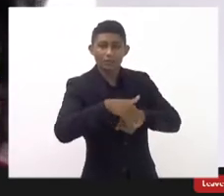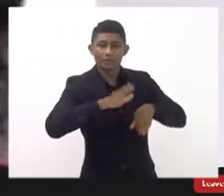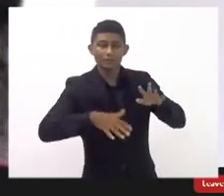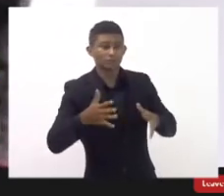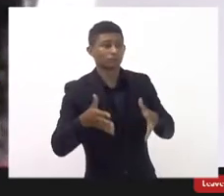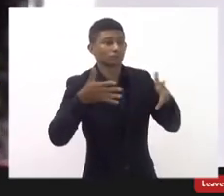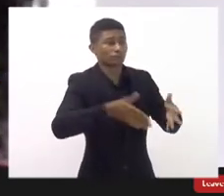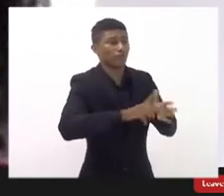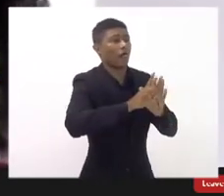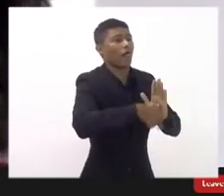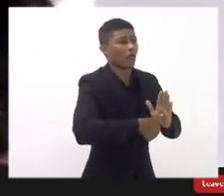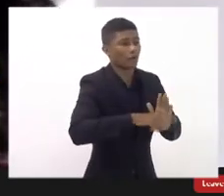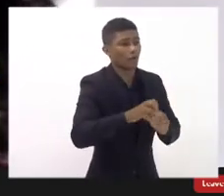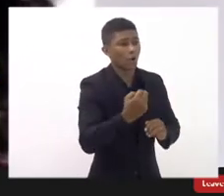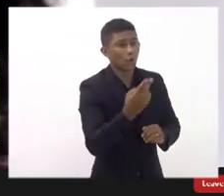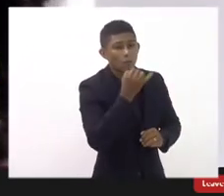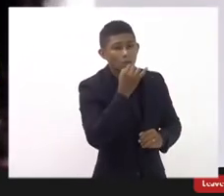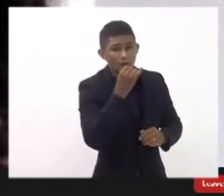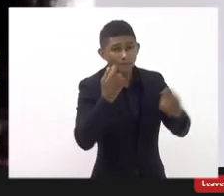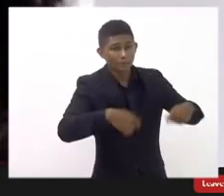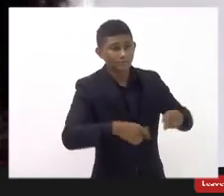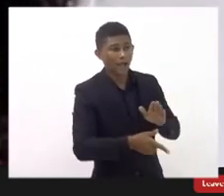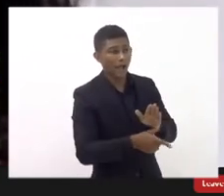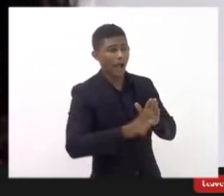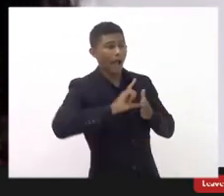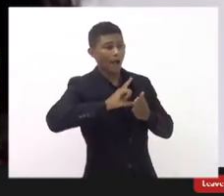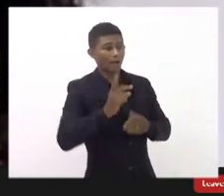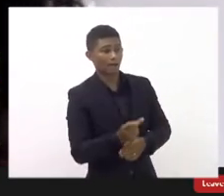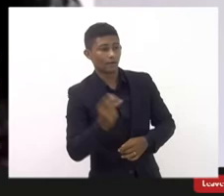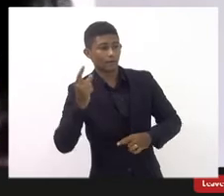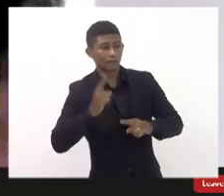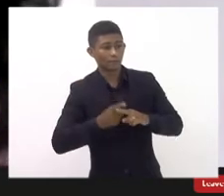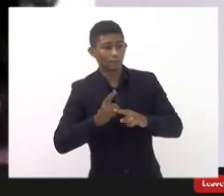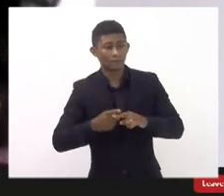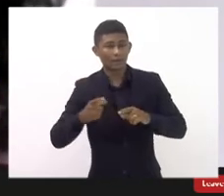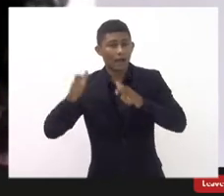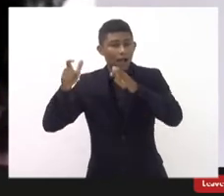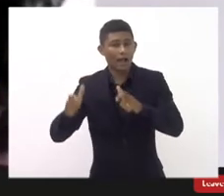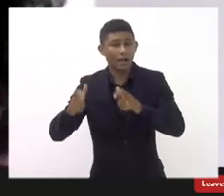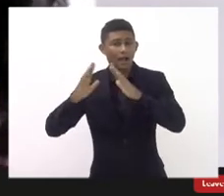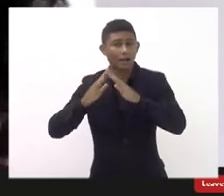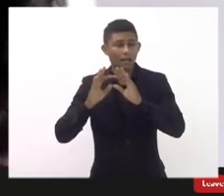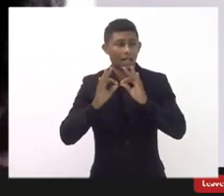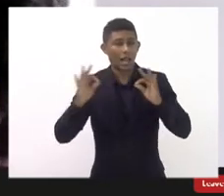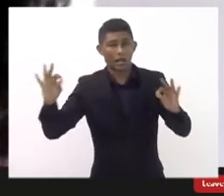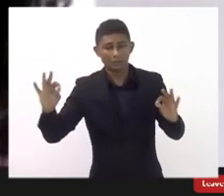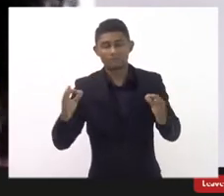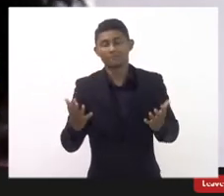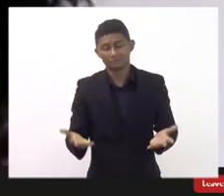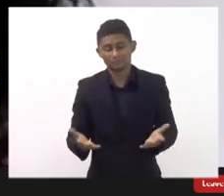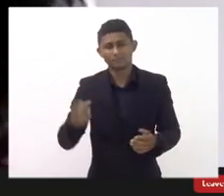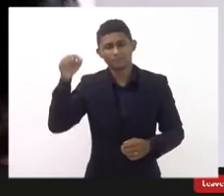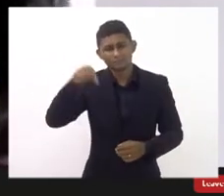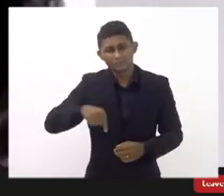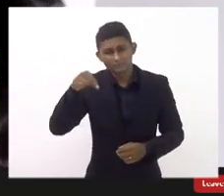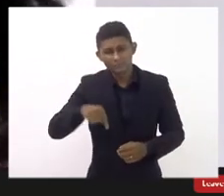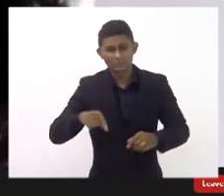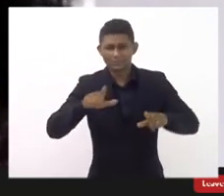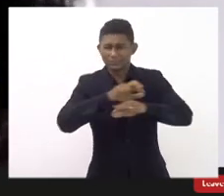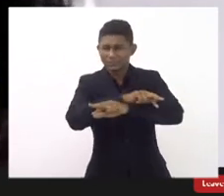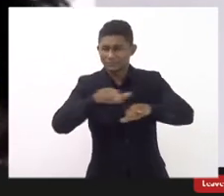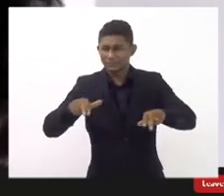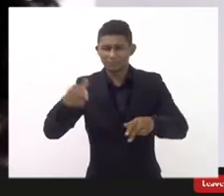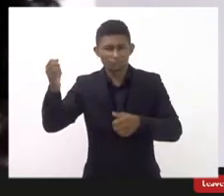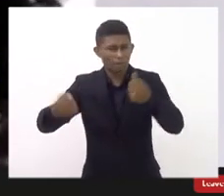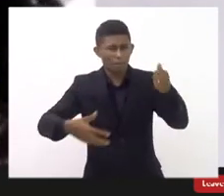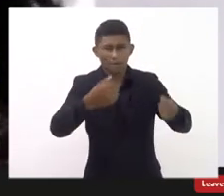atrasados, saem mais cedo porque moram em localidades mais distantes. Então, assim, por um conjunto de situações que foram elencadas aqui, que eu quis complementar,